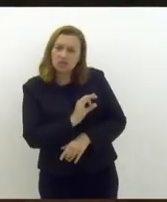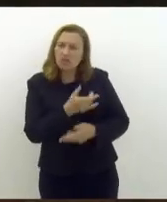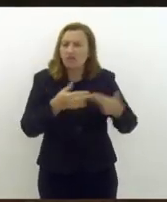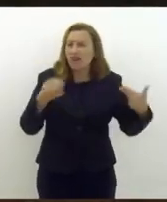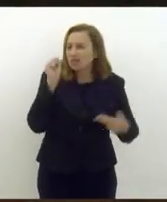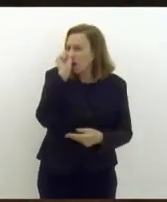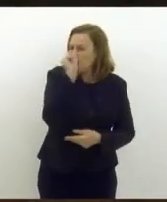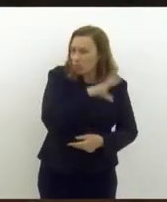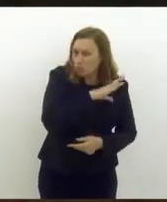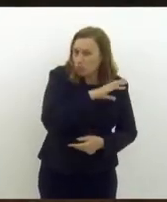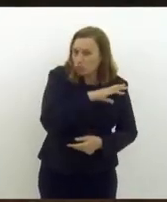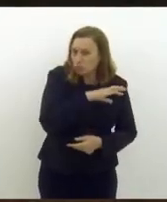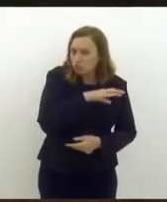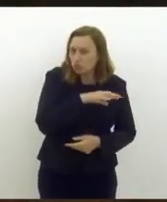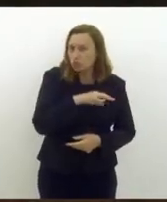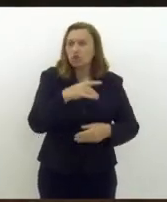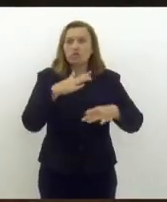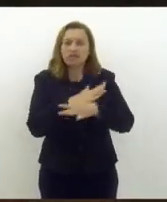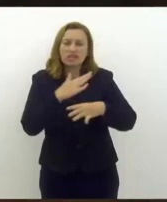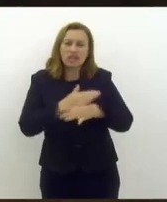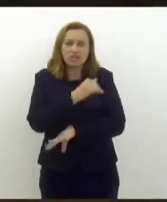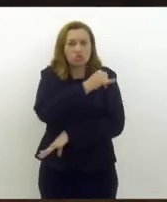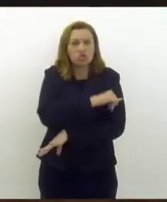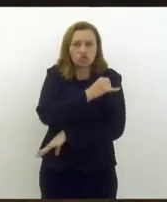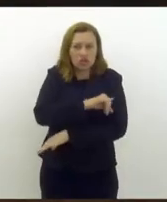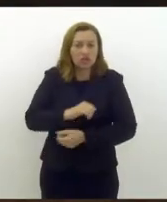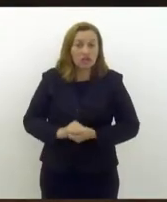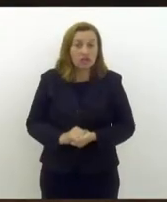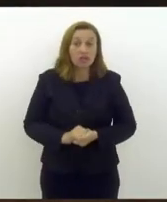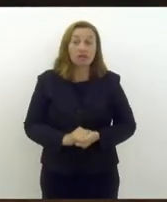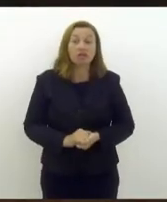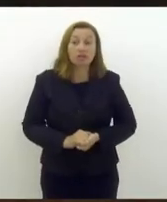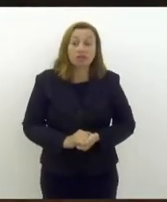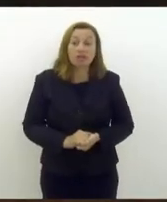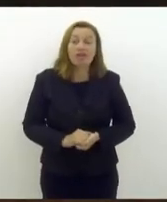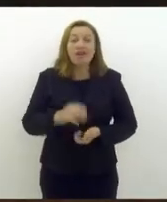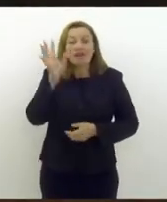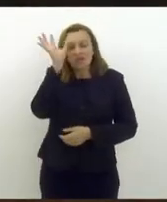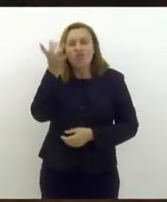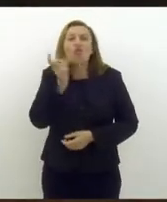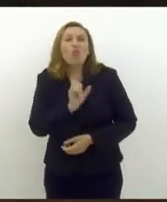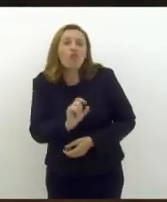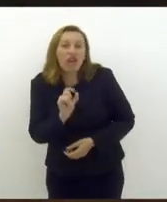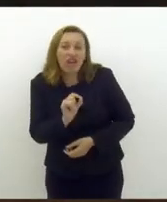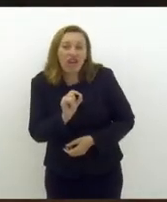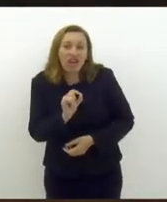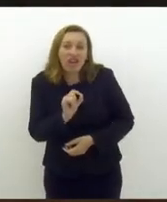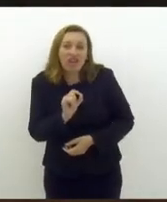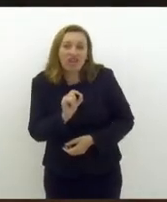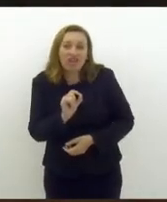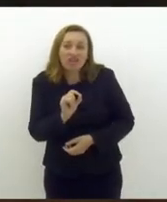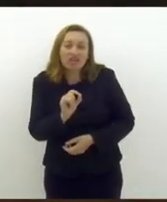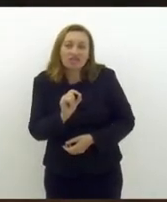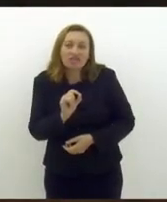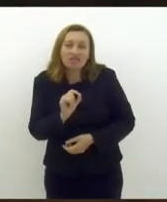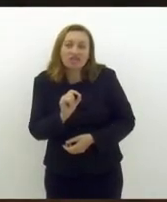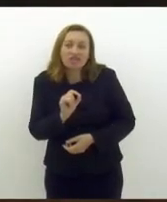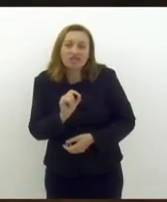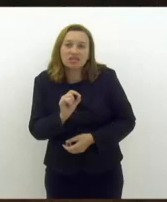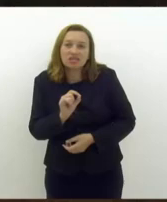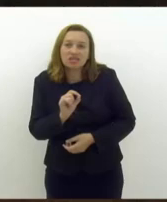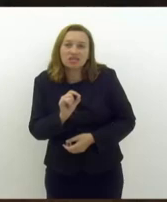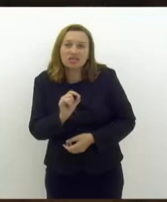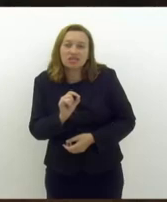abusos para o cidadão da cidade do Rio de Janeiro dessa vez resolveu me fazer de vítima